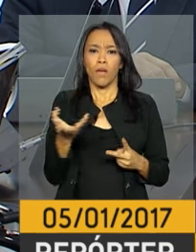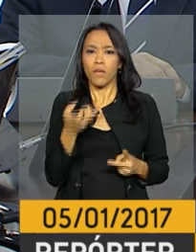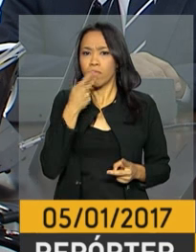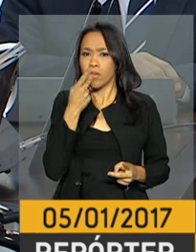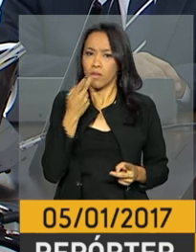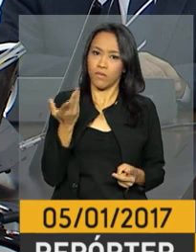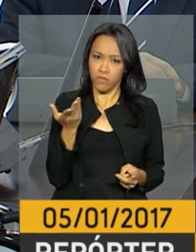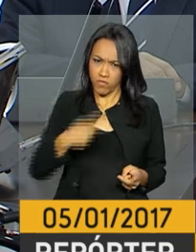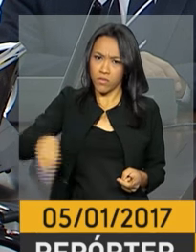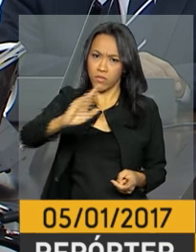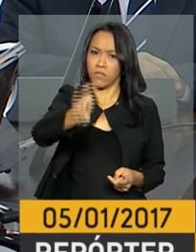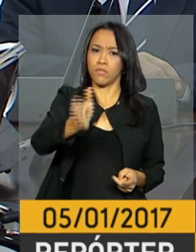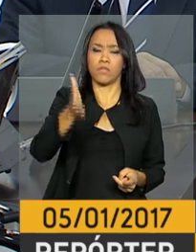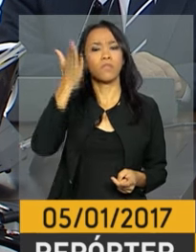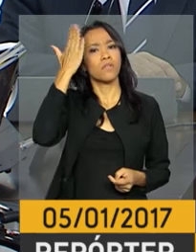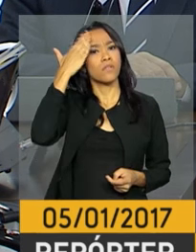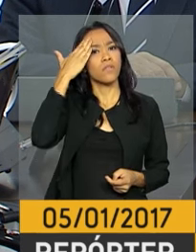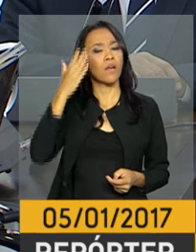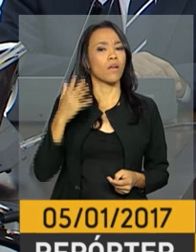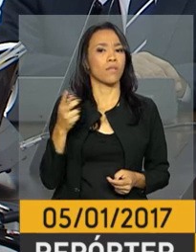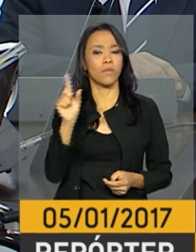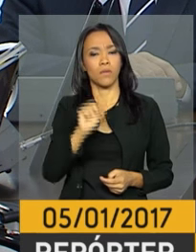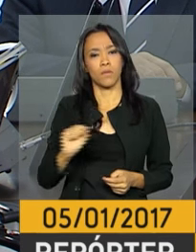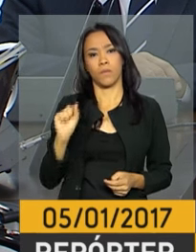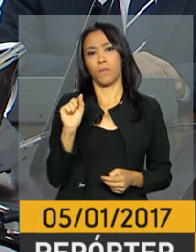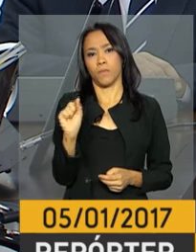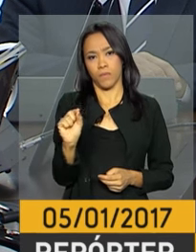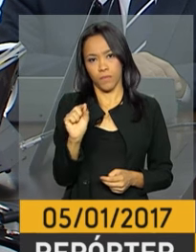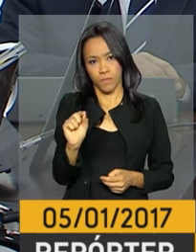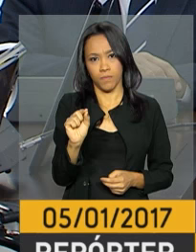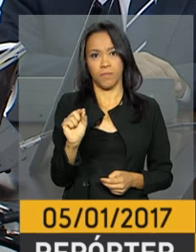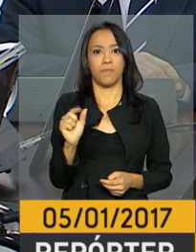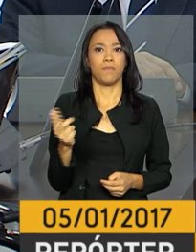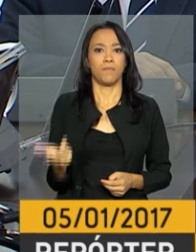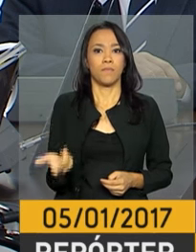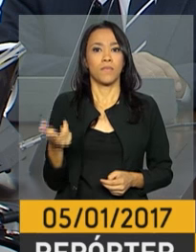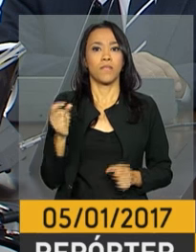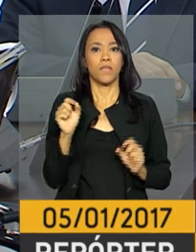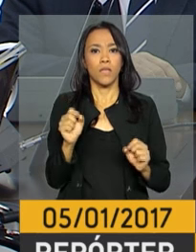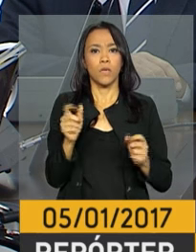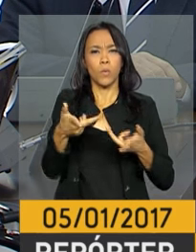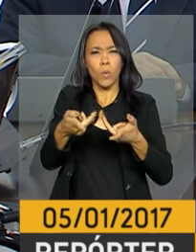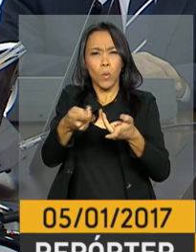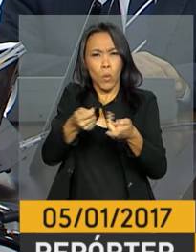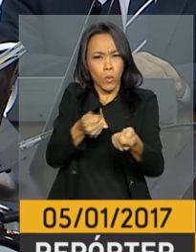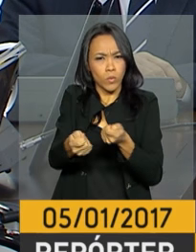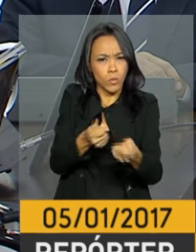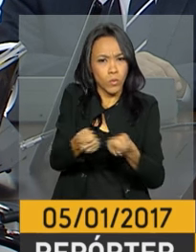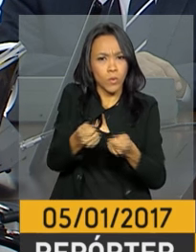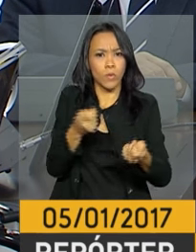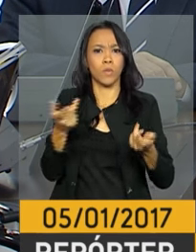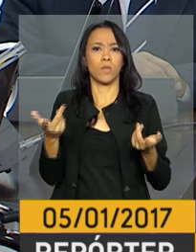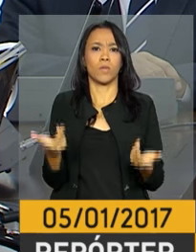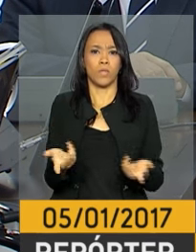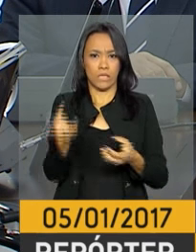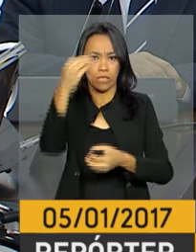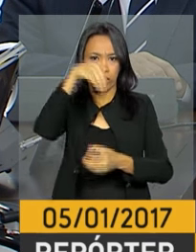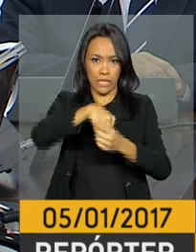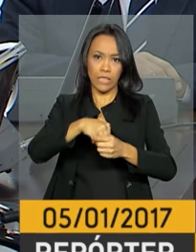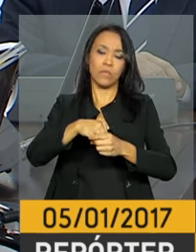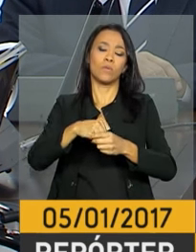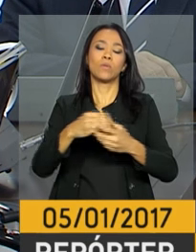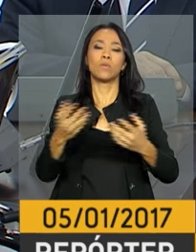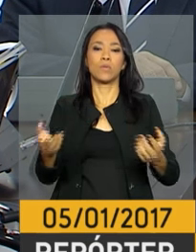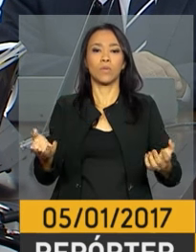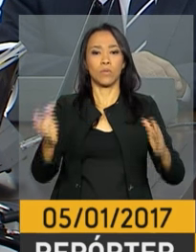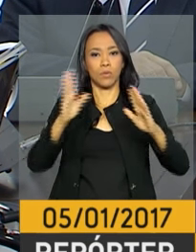todos sabemos que fundamentalmente a tese do controle penitenciário e no particular de certos setores